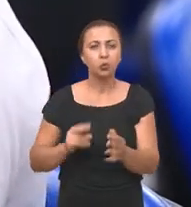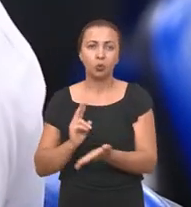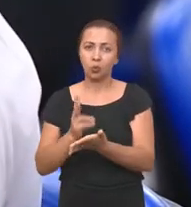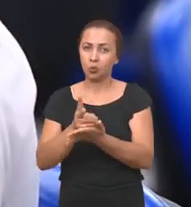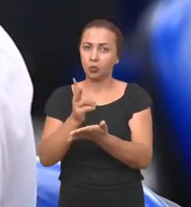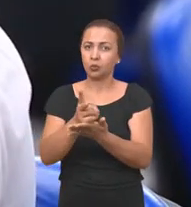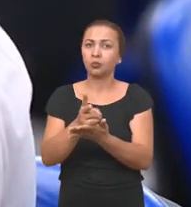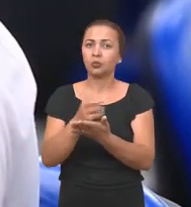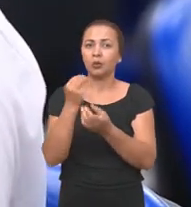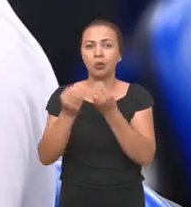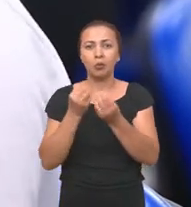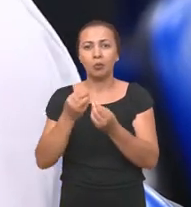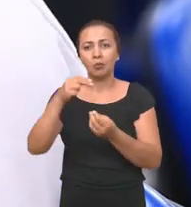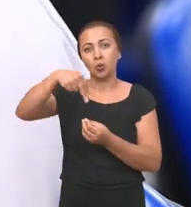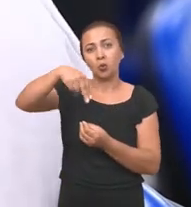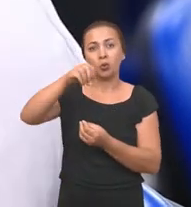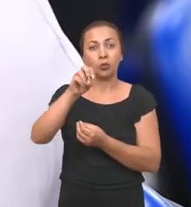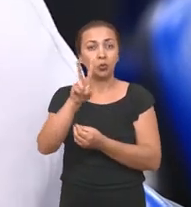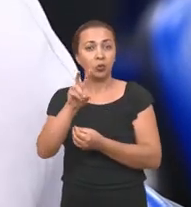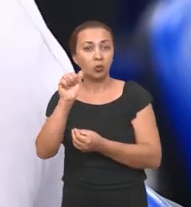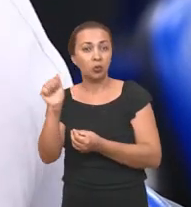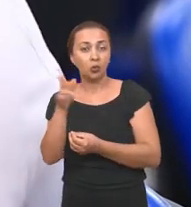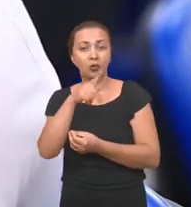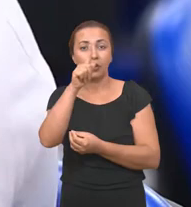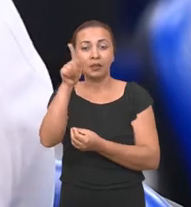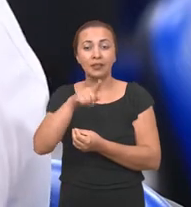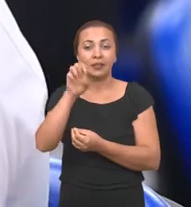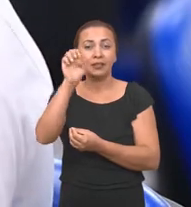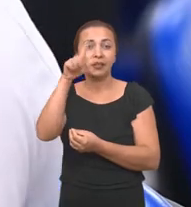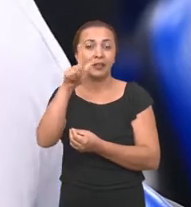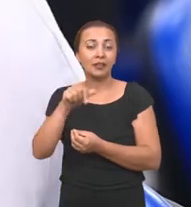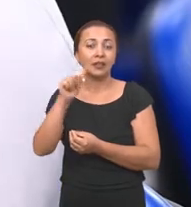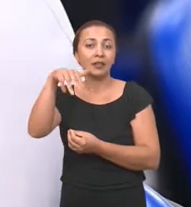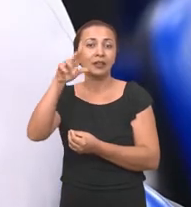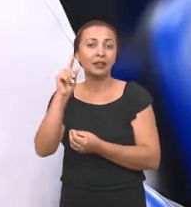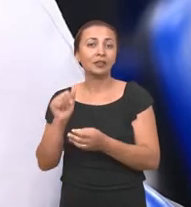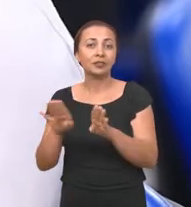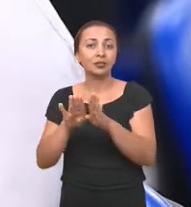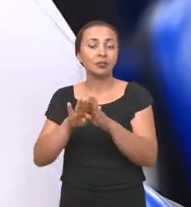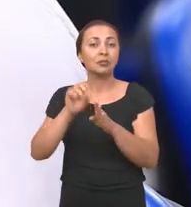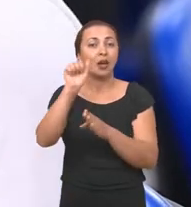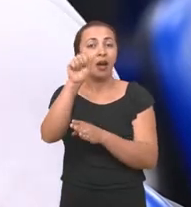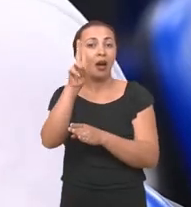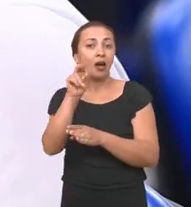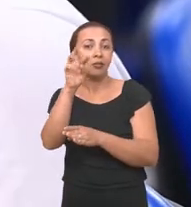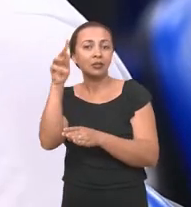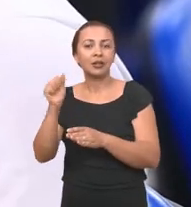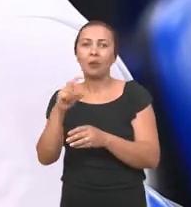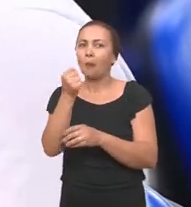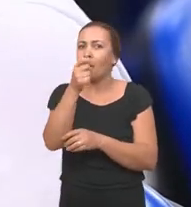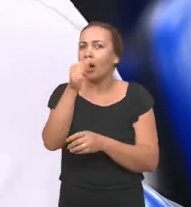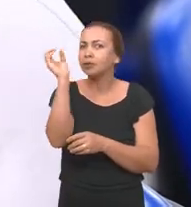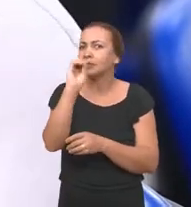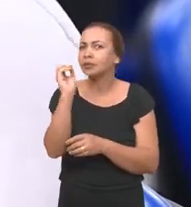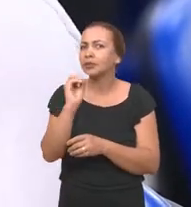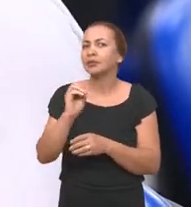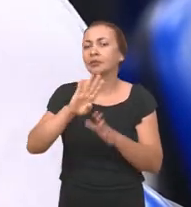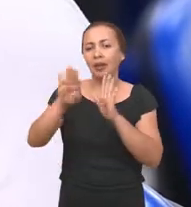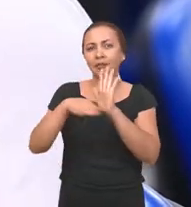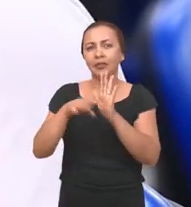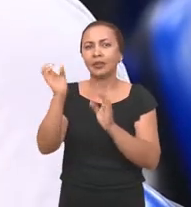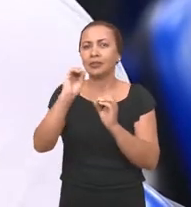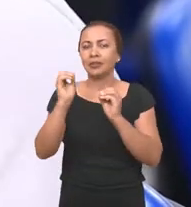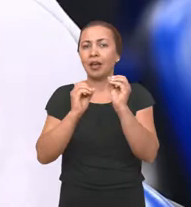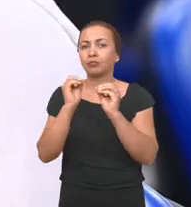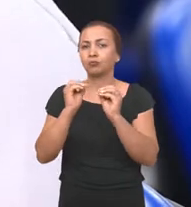controle continuam, como Nova Zelândia e Austrália, o aumento é baixíssimo, e quase zero, e